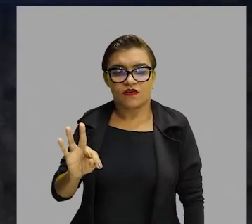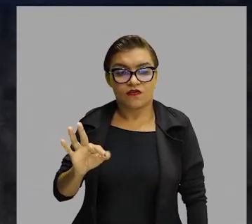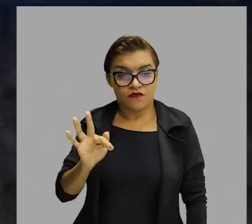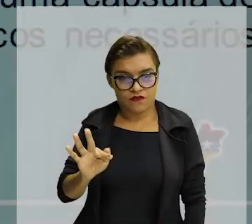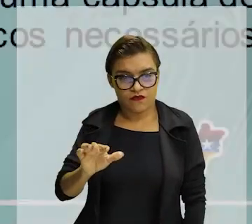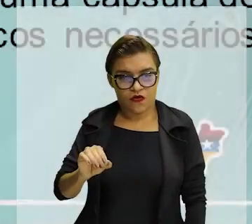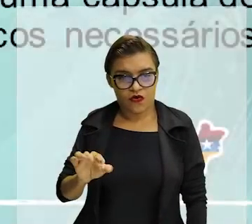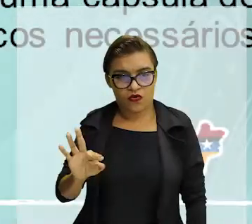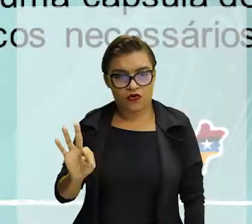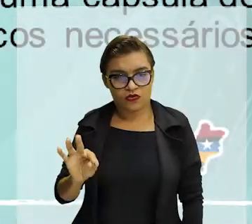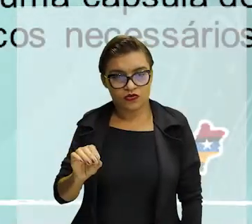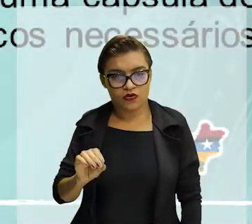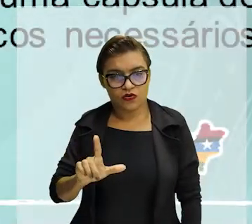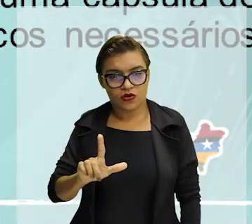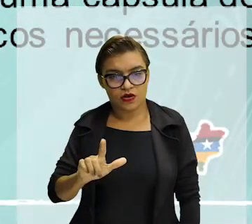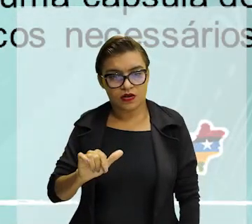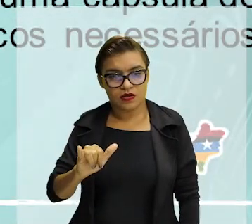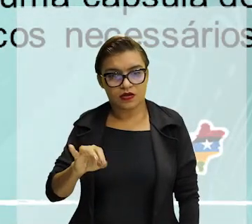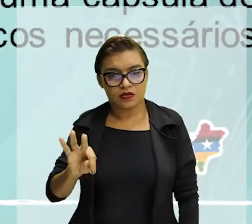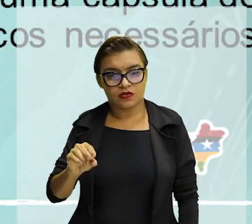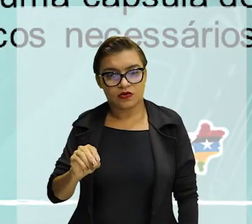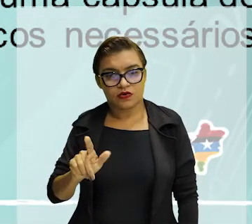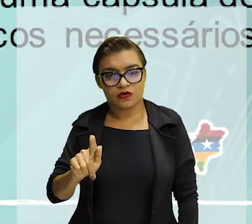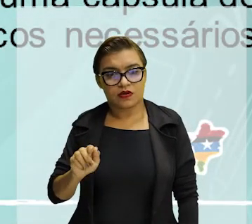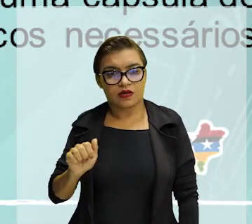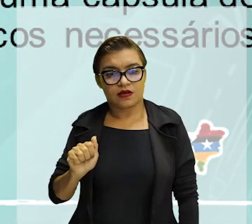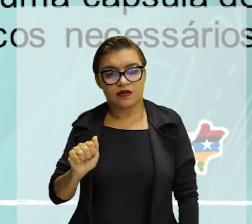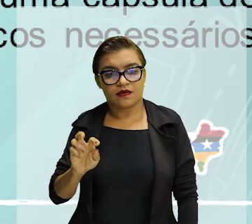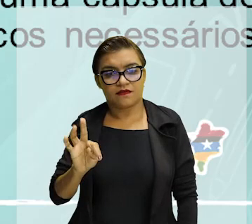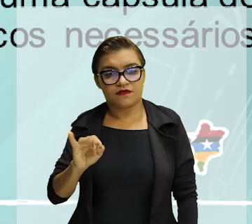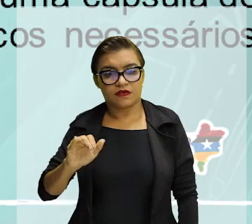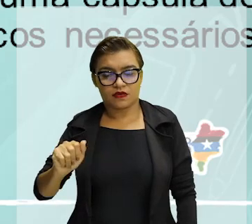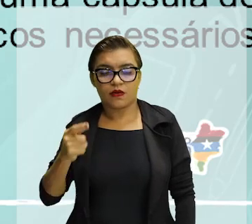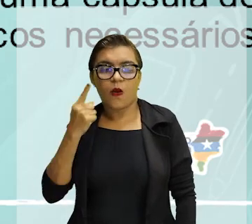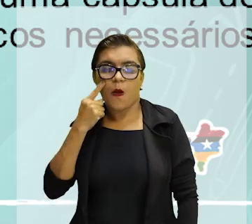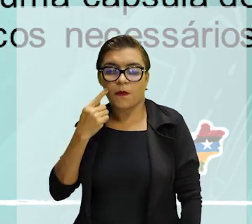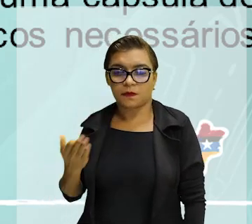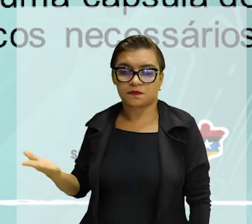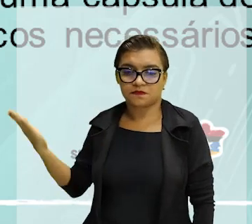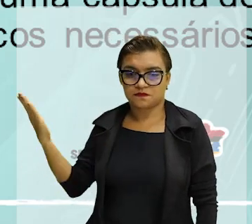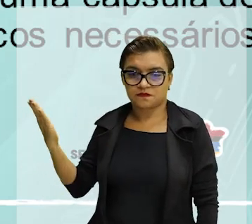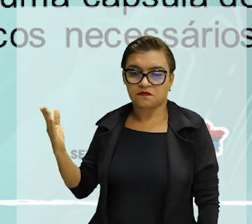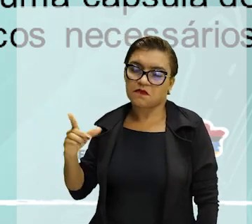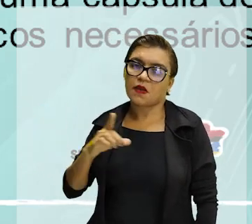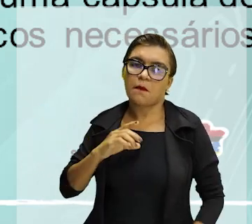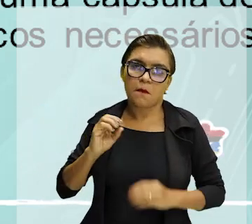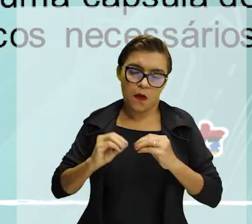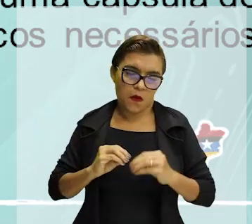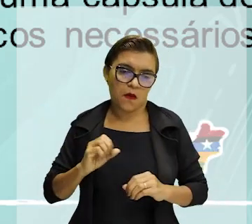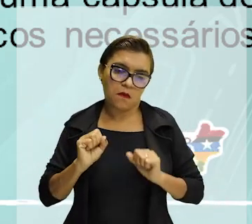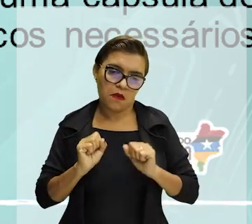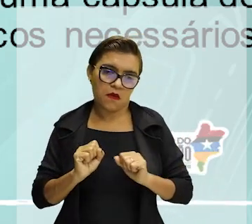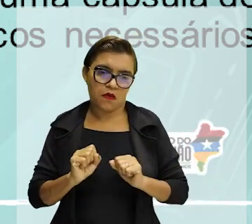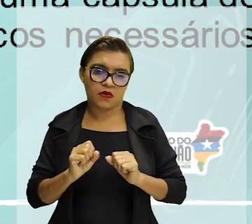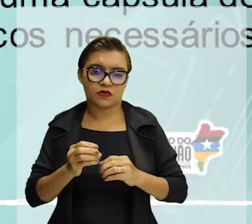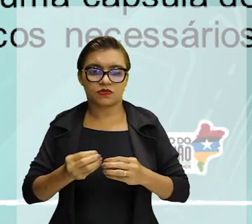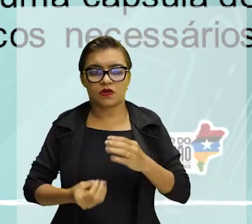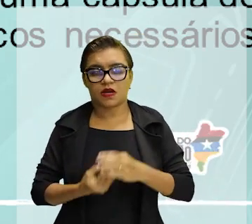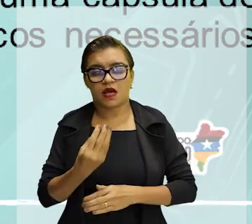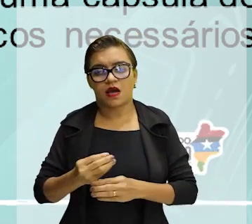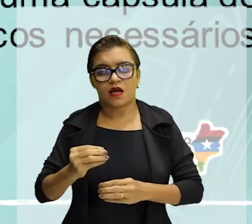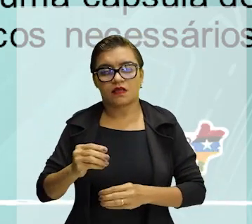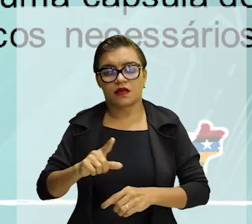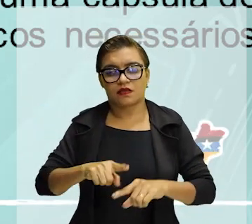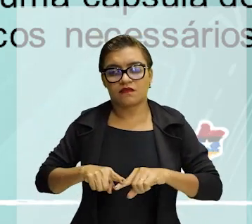Os chips são protegidos por uma cápsula de cerâmica ou de plástico que possui os condutores metálicos